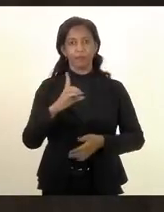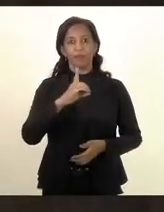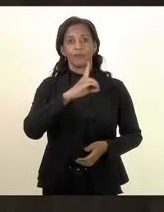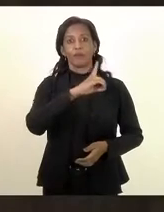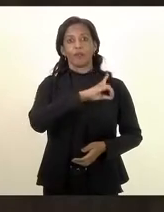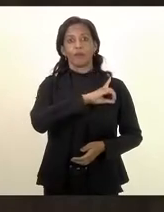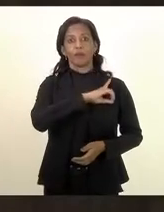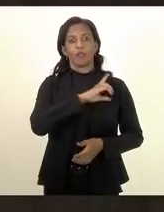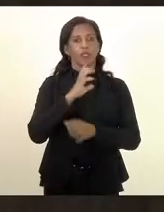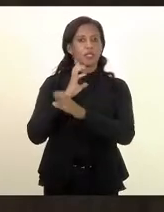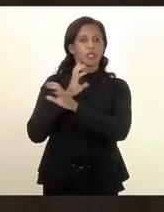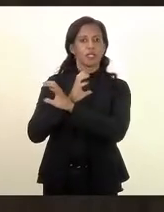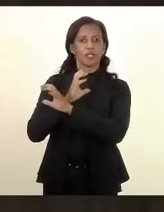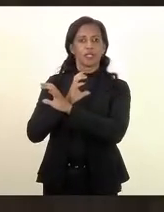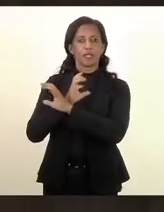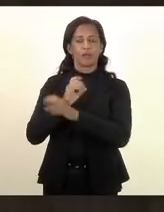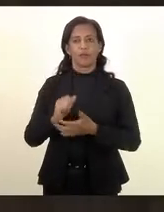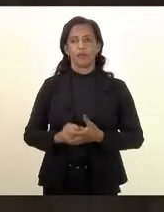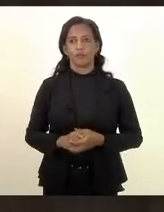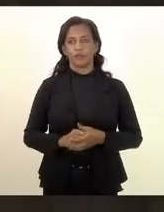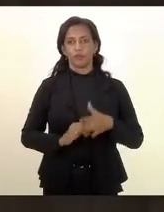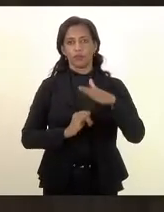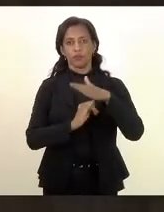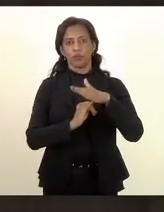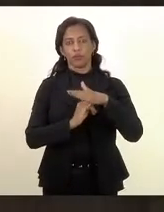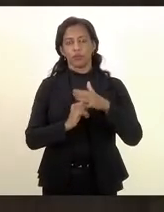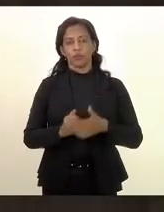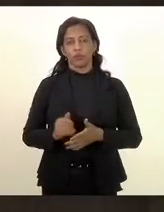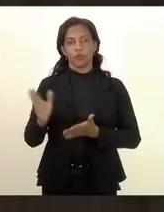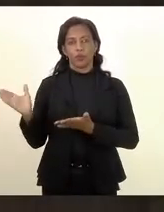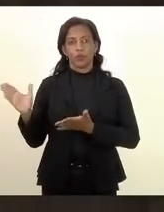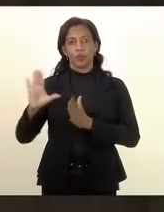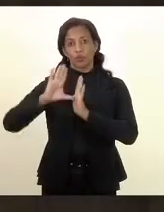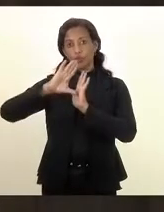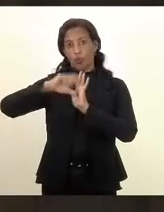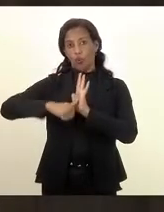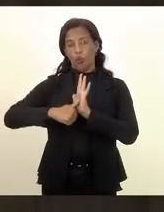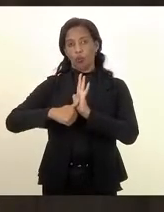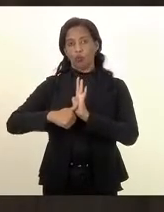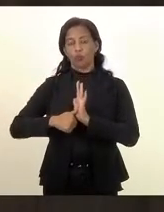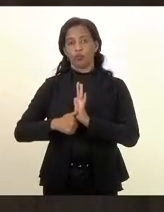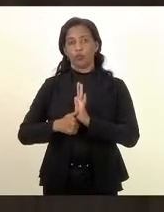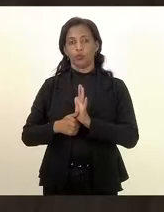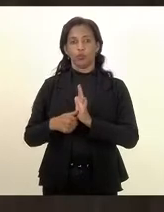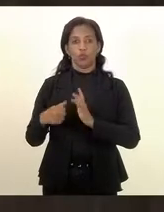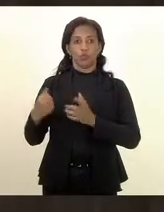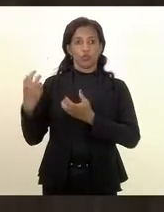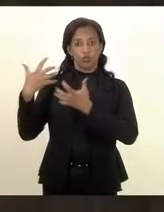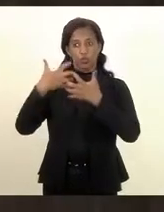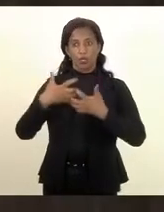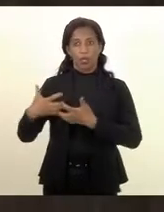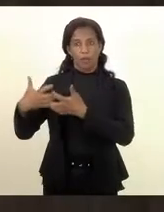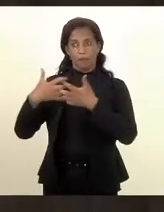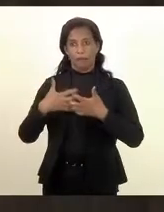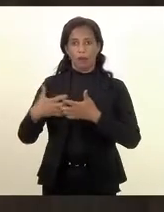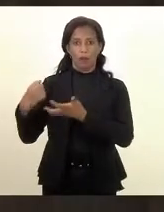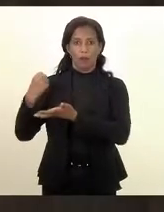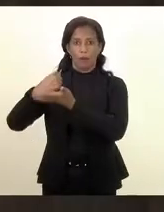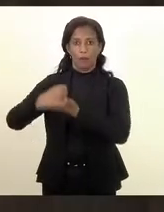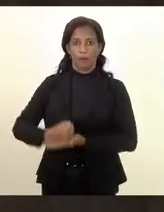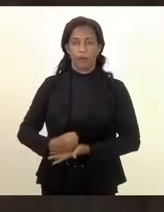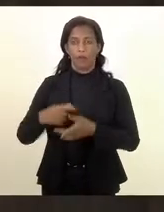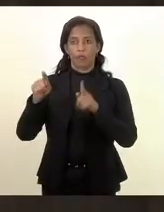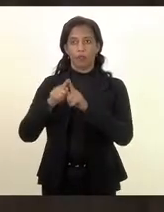do Rio de Janeiro em especial a delegacia de roubos e furtos de cargas a DRFC e a delegacia de homicídios de